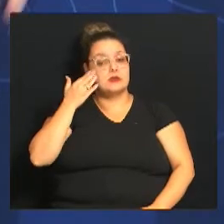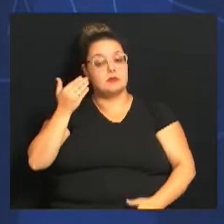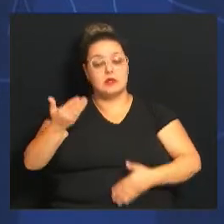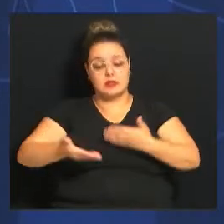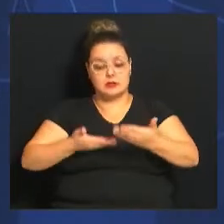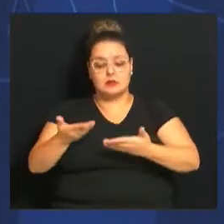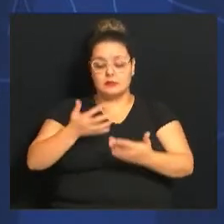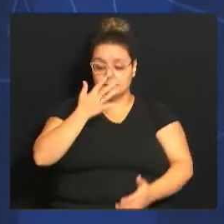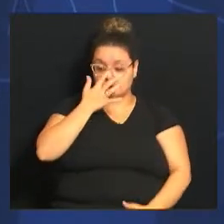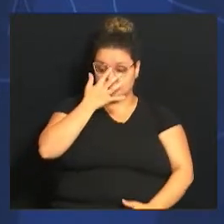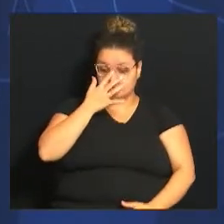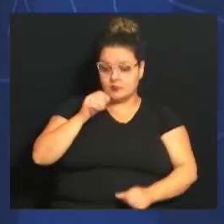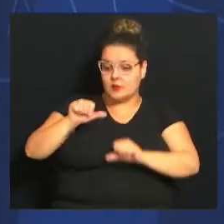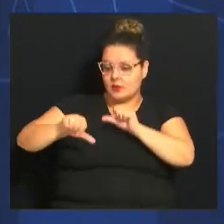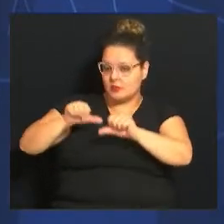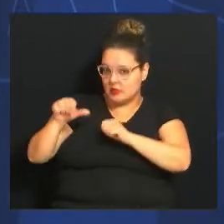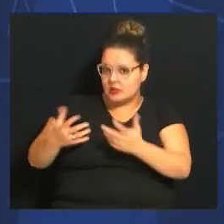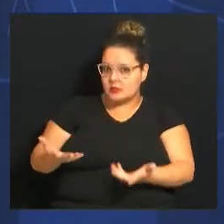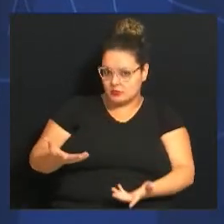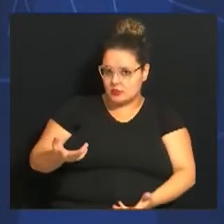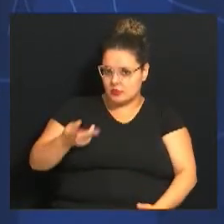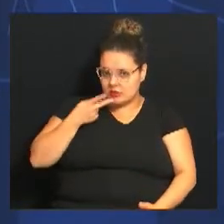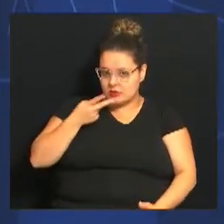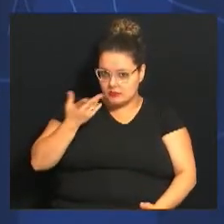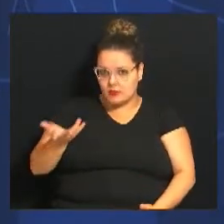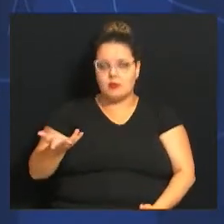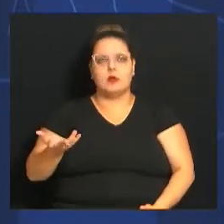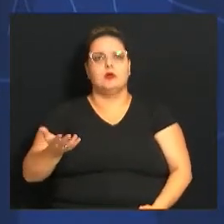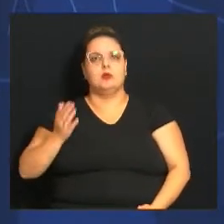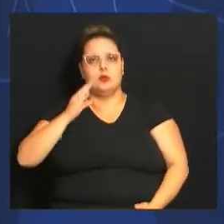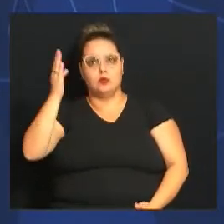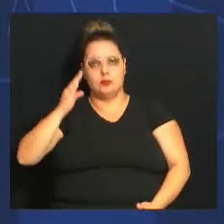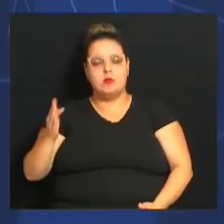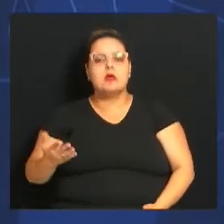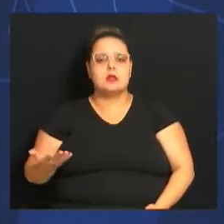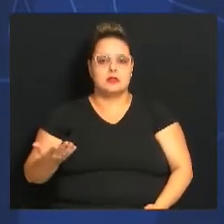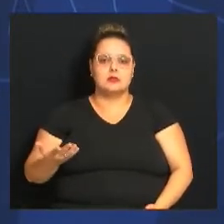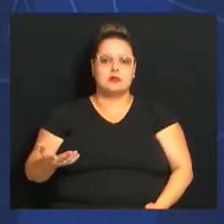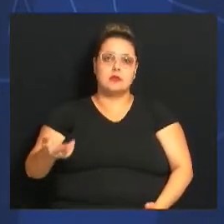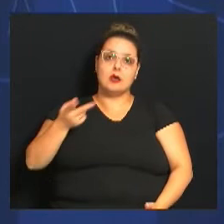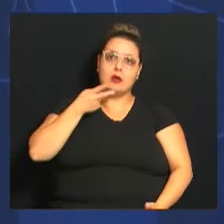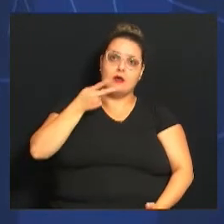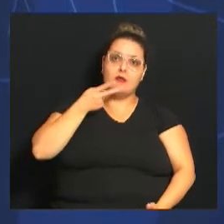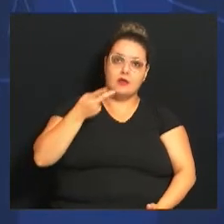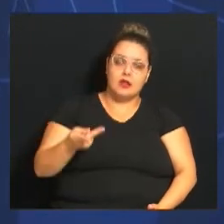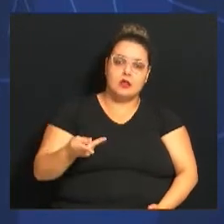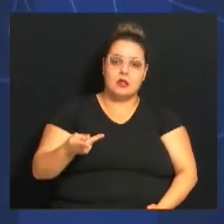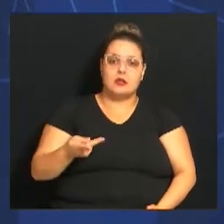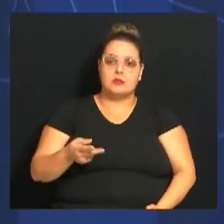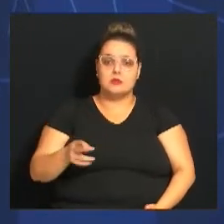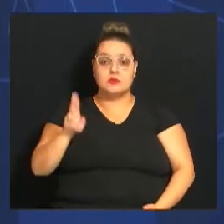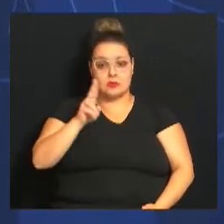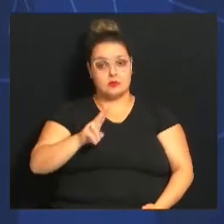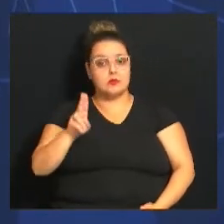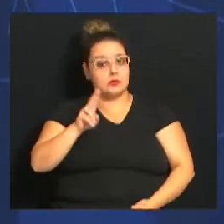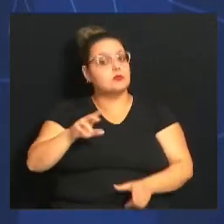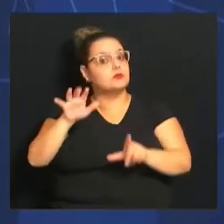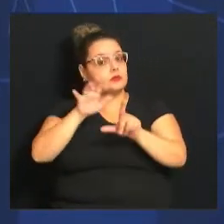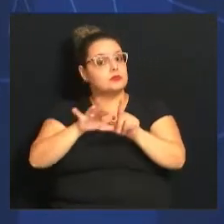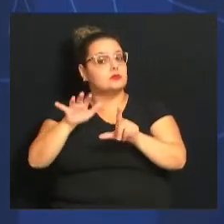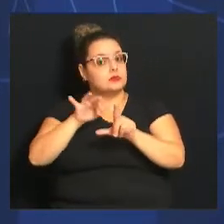essas mudanças que nós estamos citando, né? No Brasil, a gente está falando sobre esse consumo de streaming que está